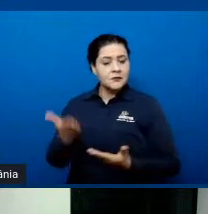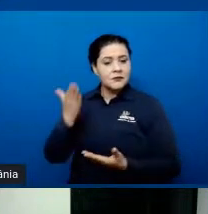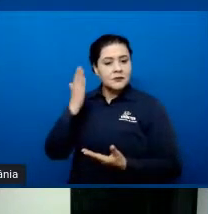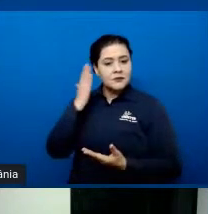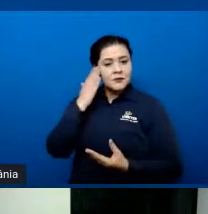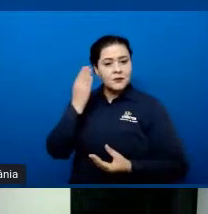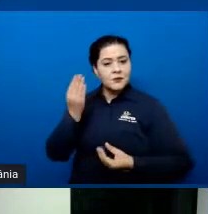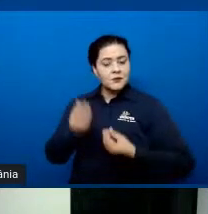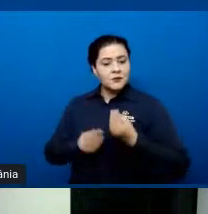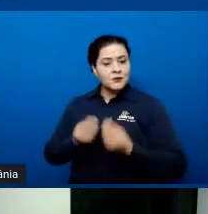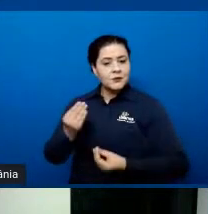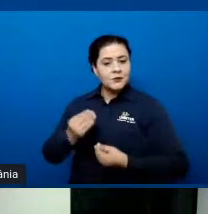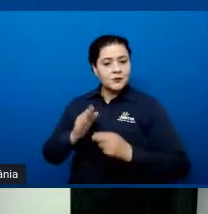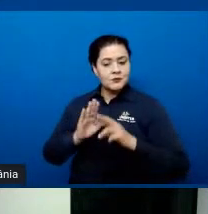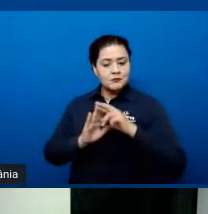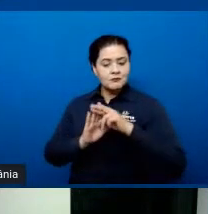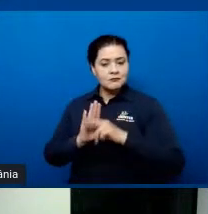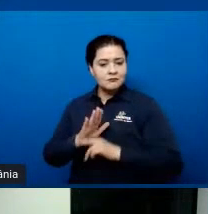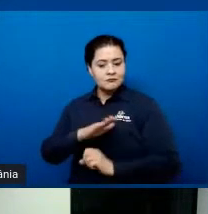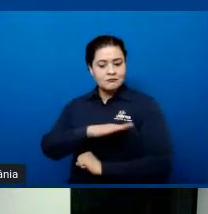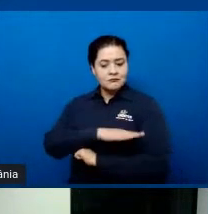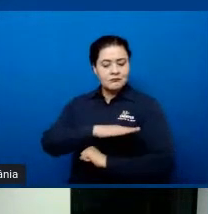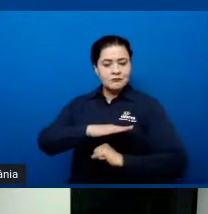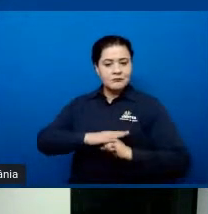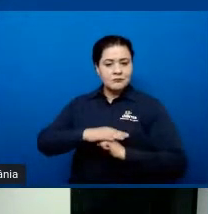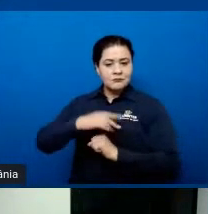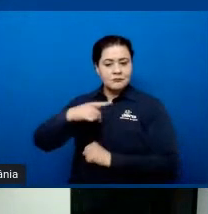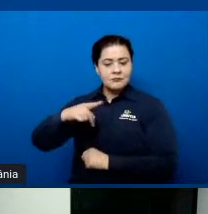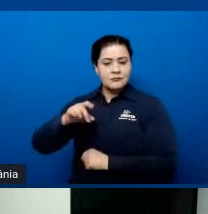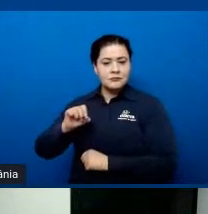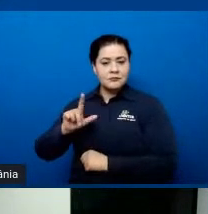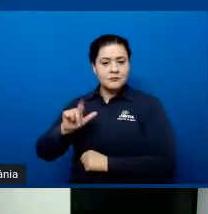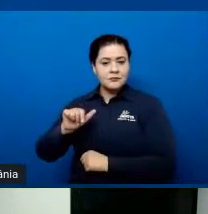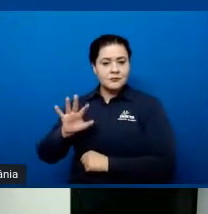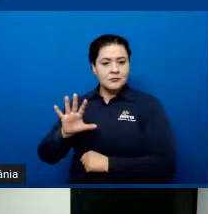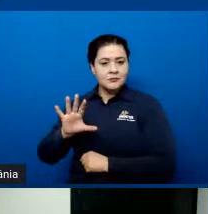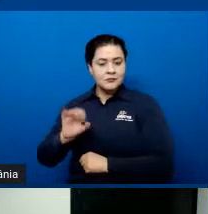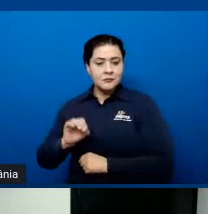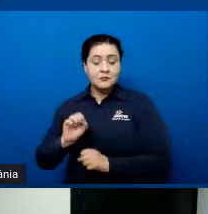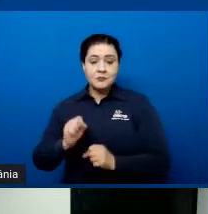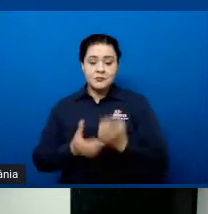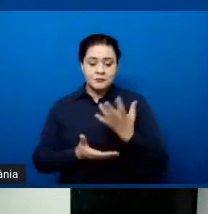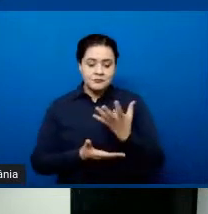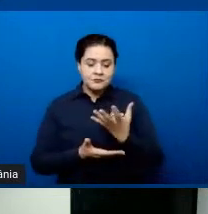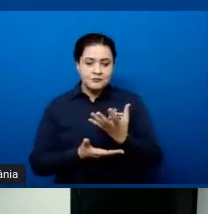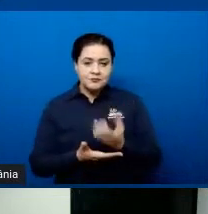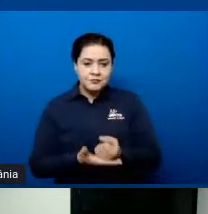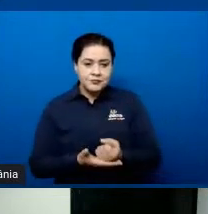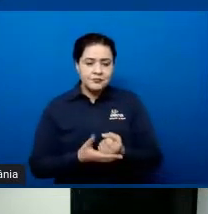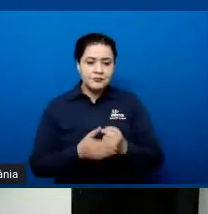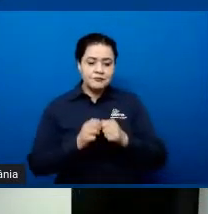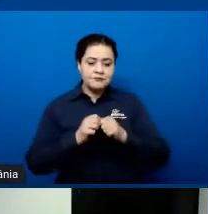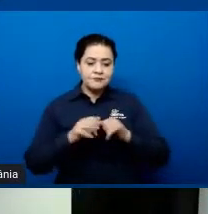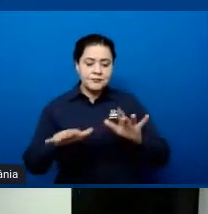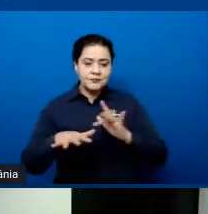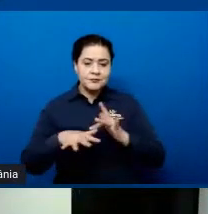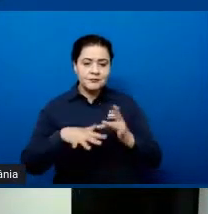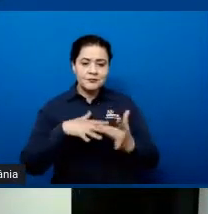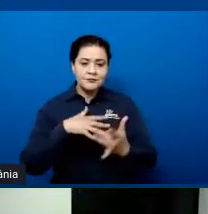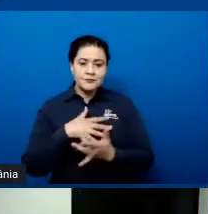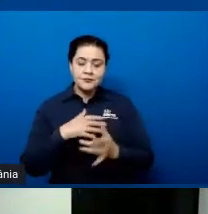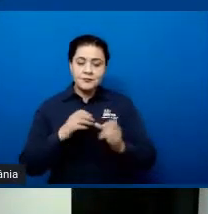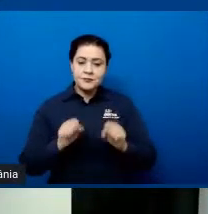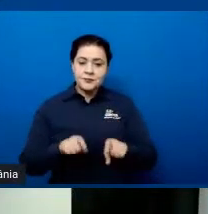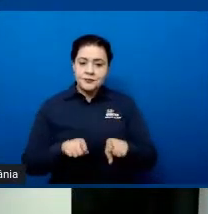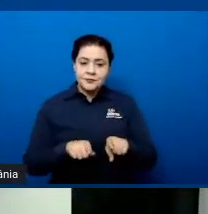estrutura do poliedro planificada. Né, ele pode tirar um print e compartilhar na rede social dele, pode enviar no grupo da turma ou alguma coisa,